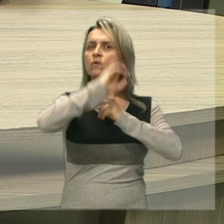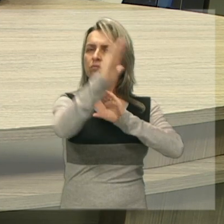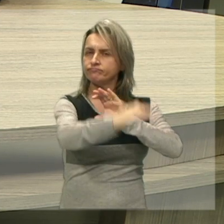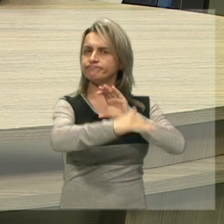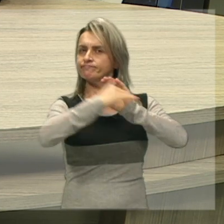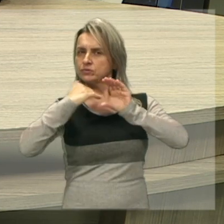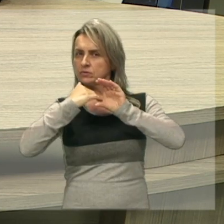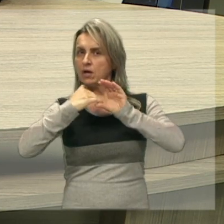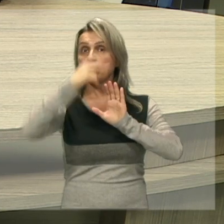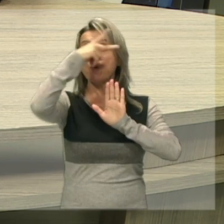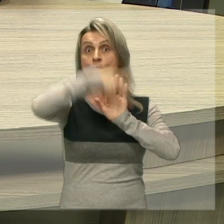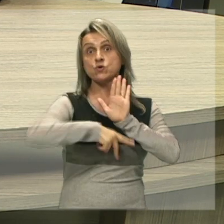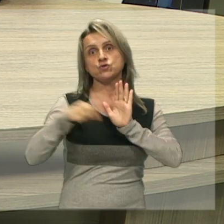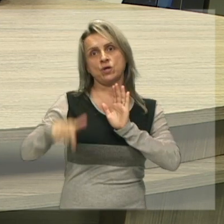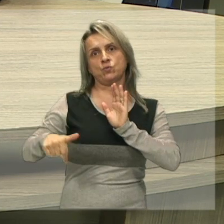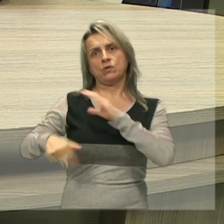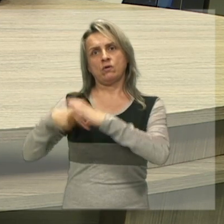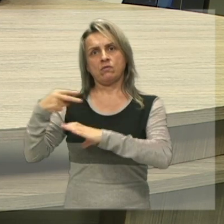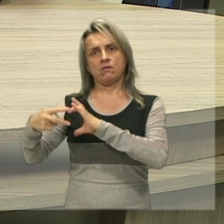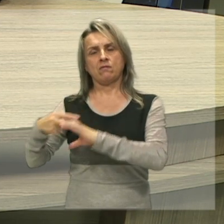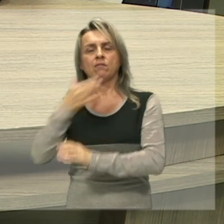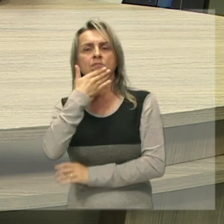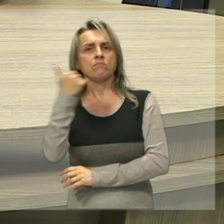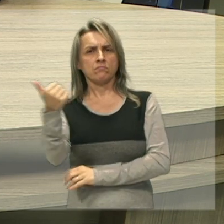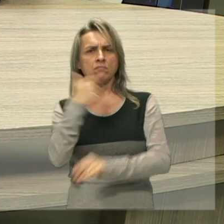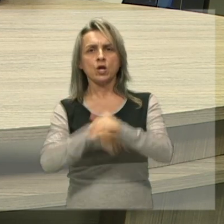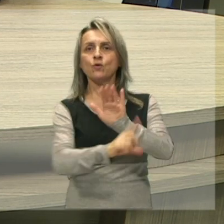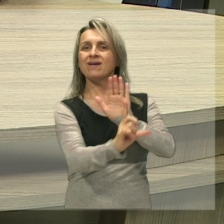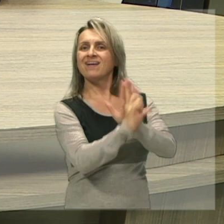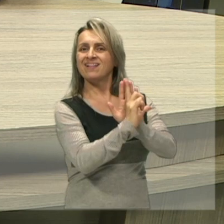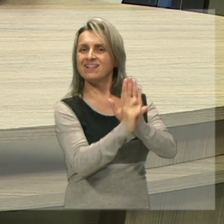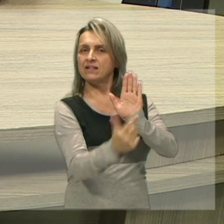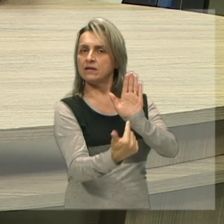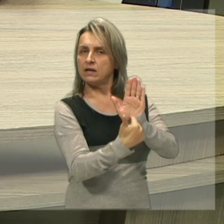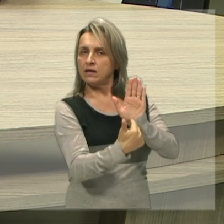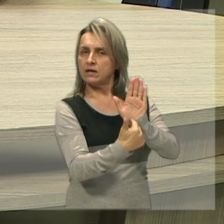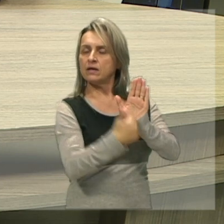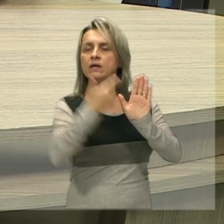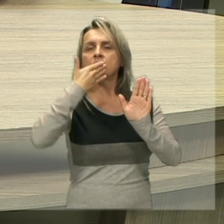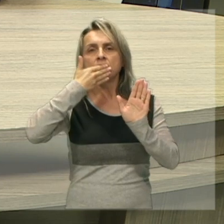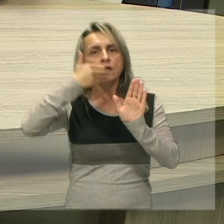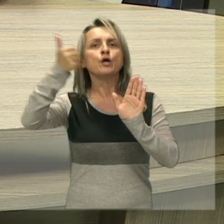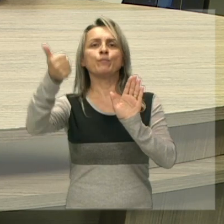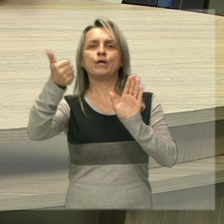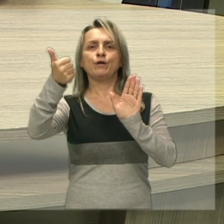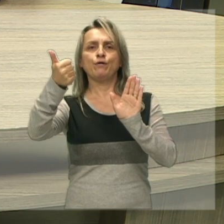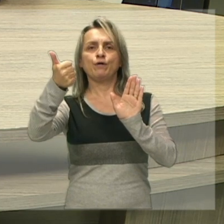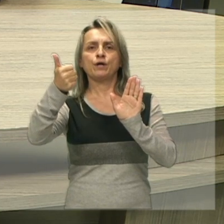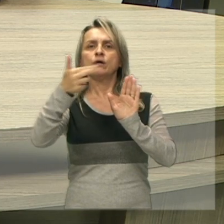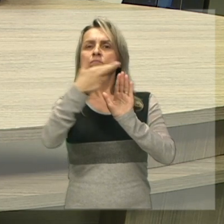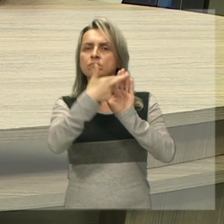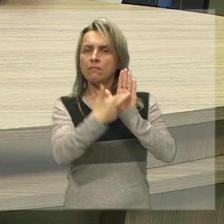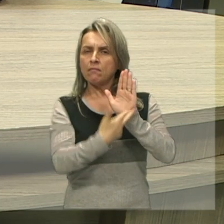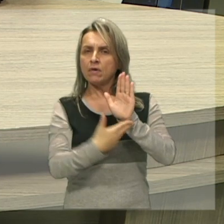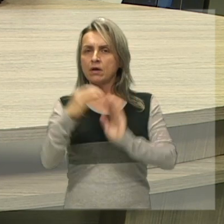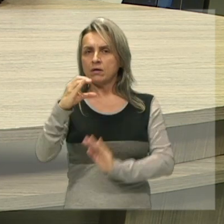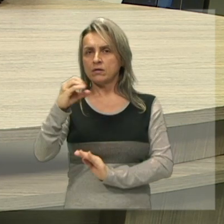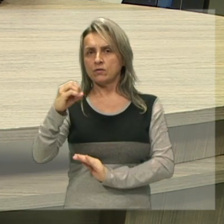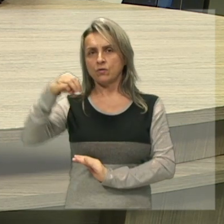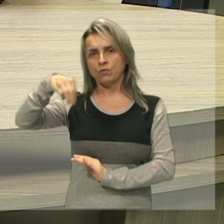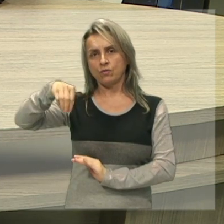projeto, enfim, melhorando a lei que regula o regulamento do Comadef. O que está